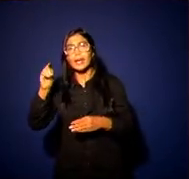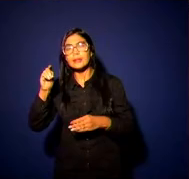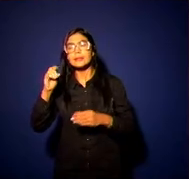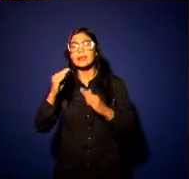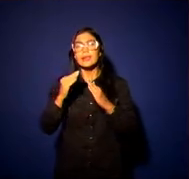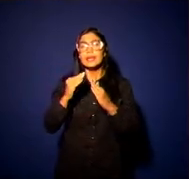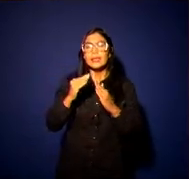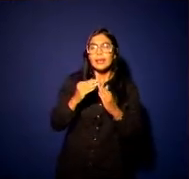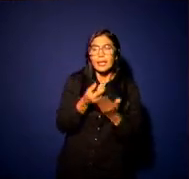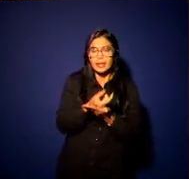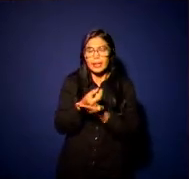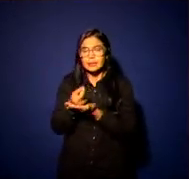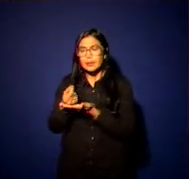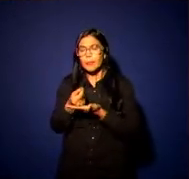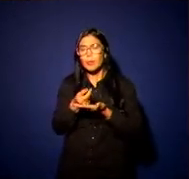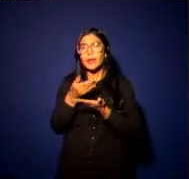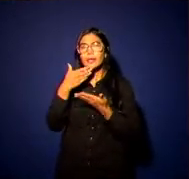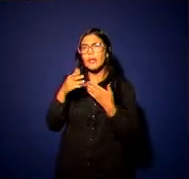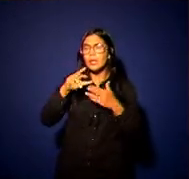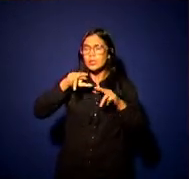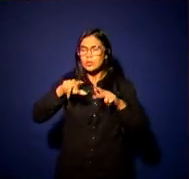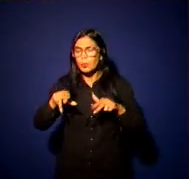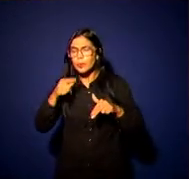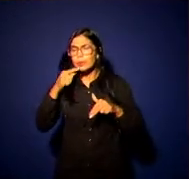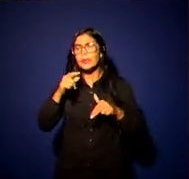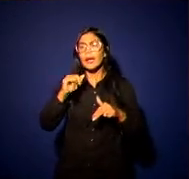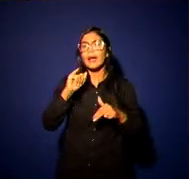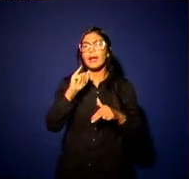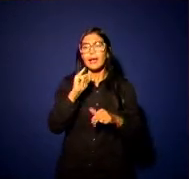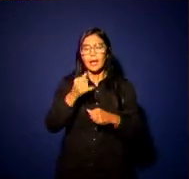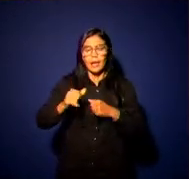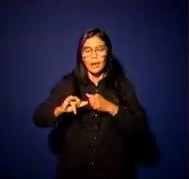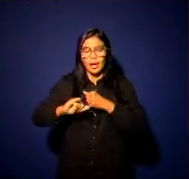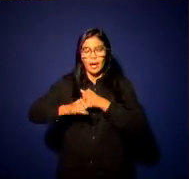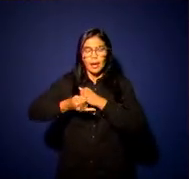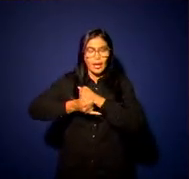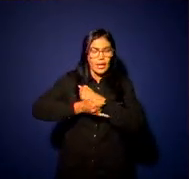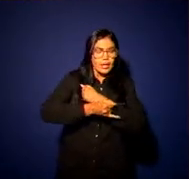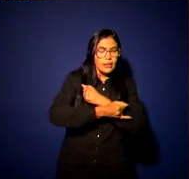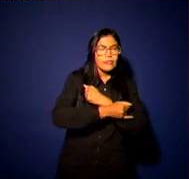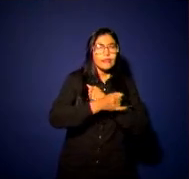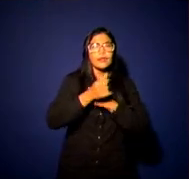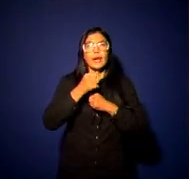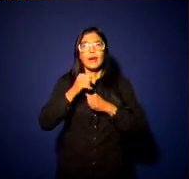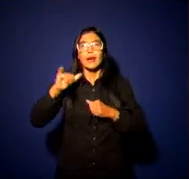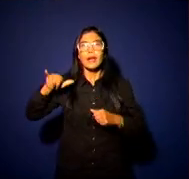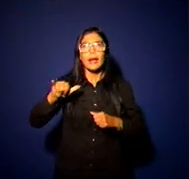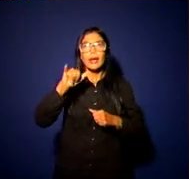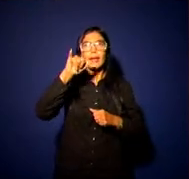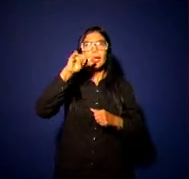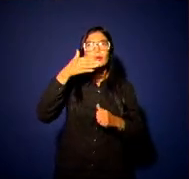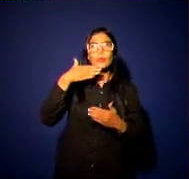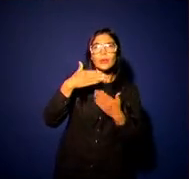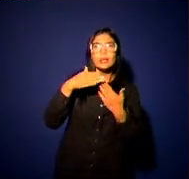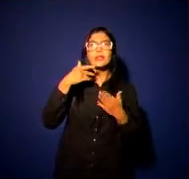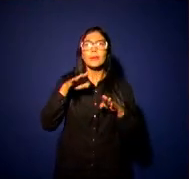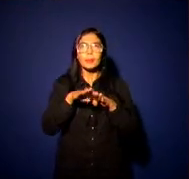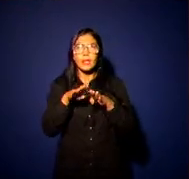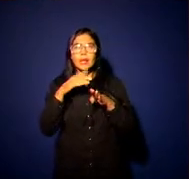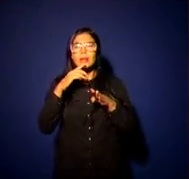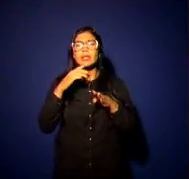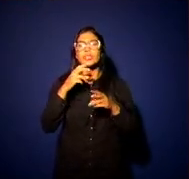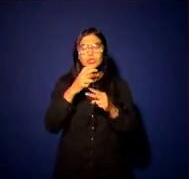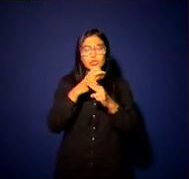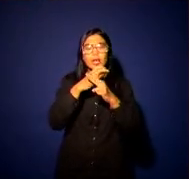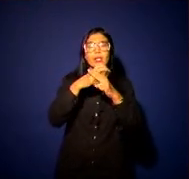do bbts recentemente da Infraero a gente tem dois contratos que a gente ainda não recebeu movimentados também com a caixa